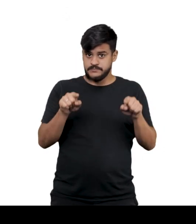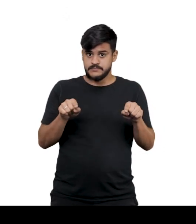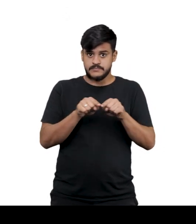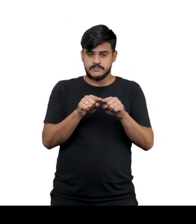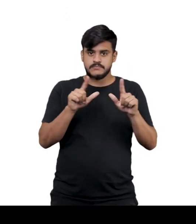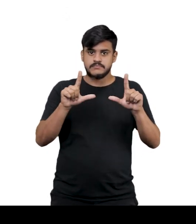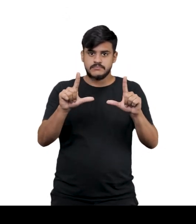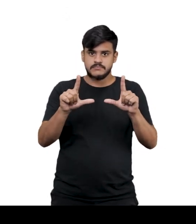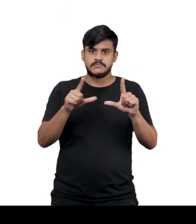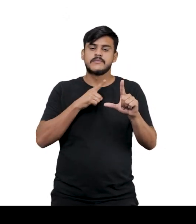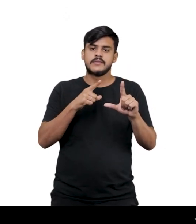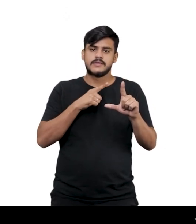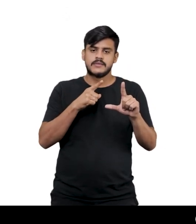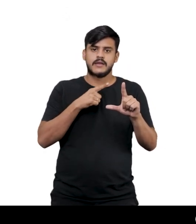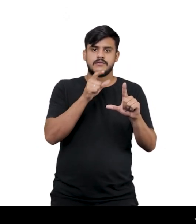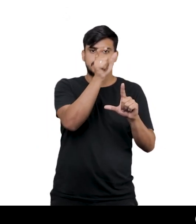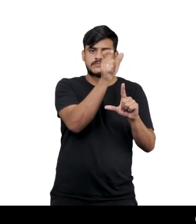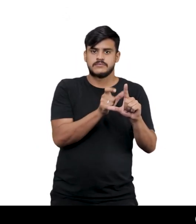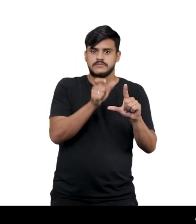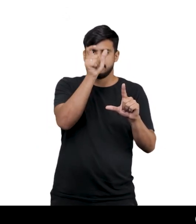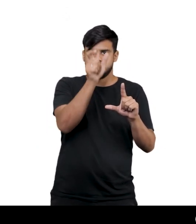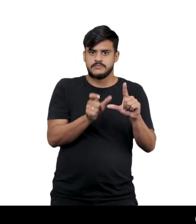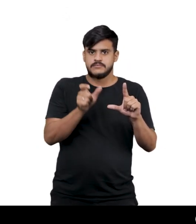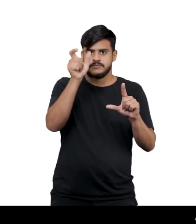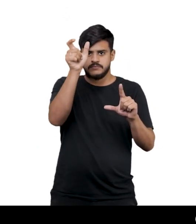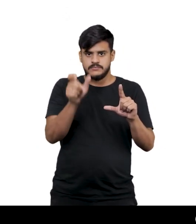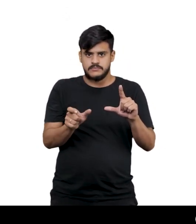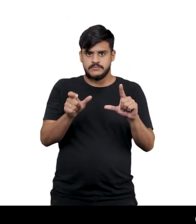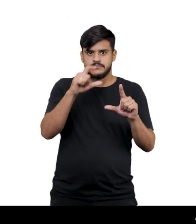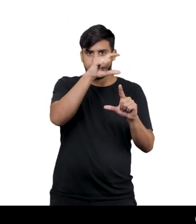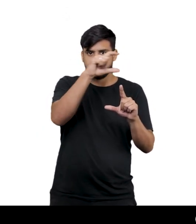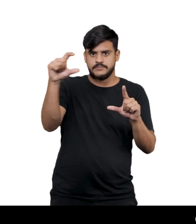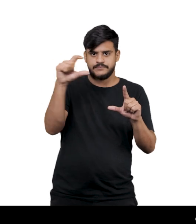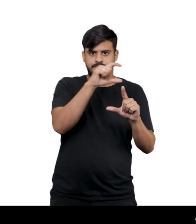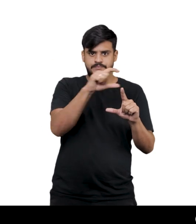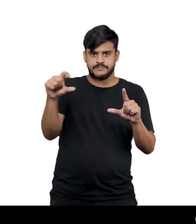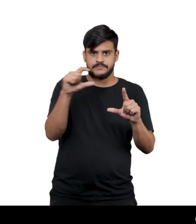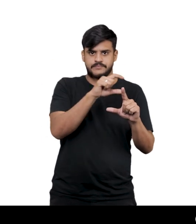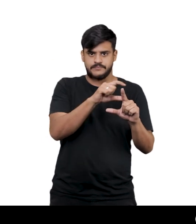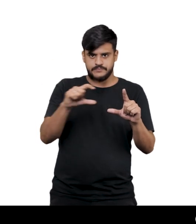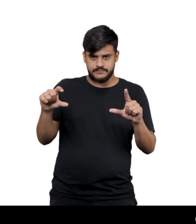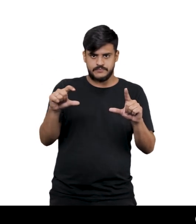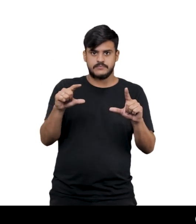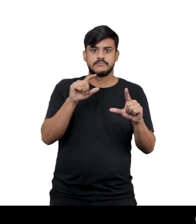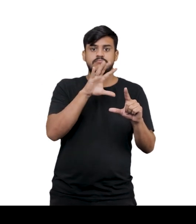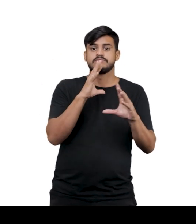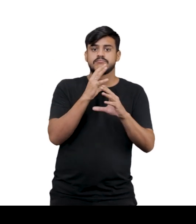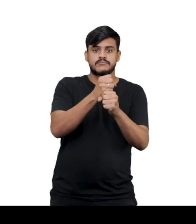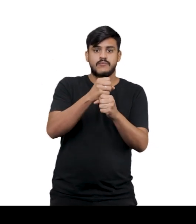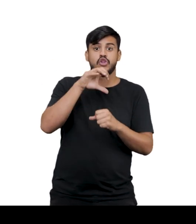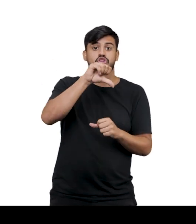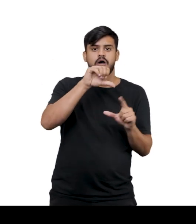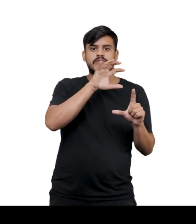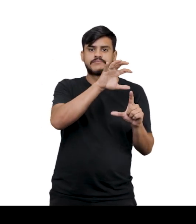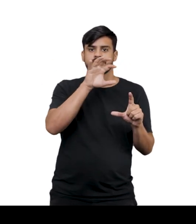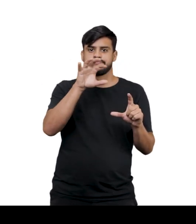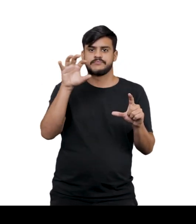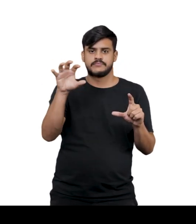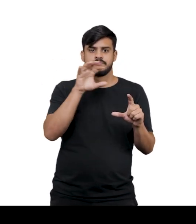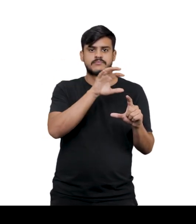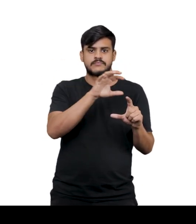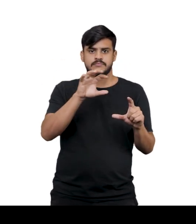No centro da composição, observa-se um arranjo organizado em 3 linhas por 3 colunas, perfazendo